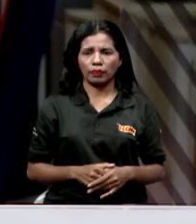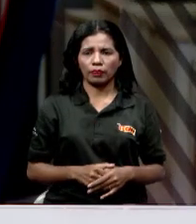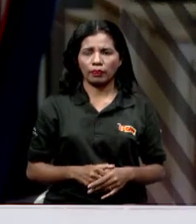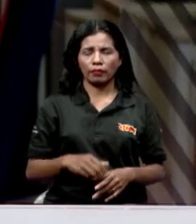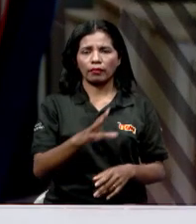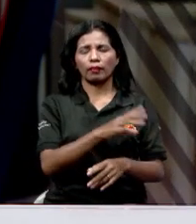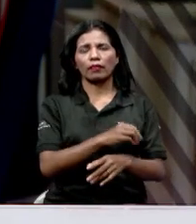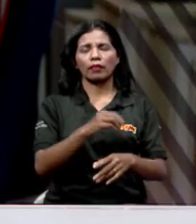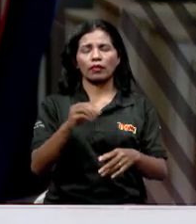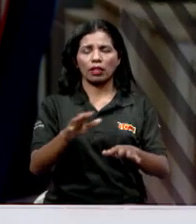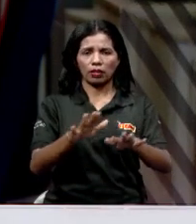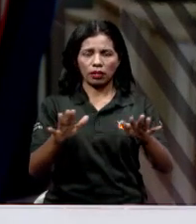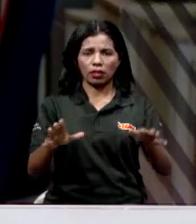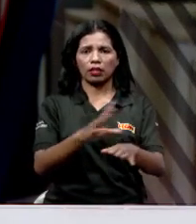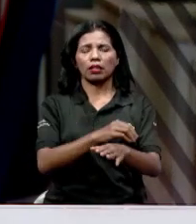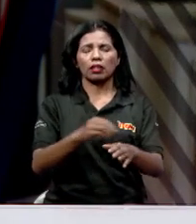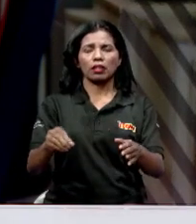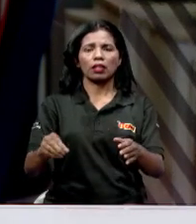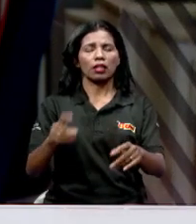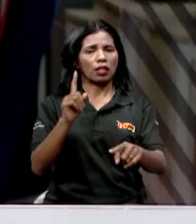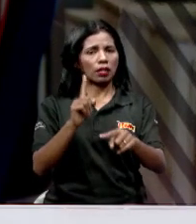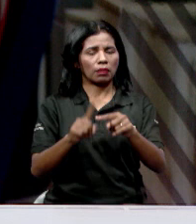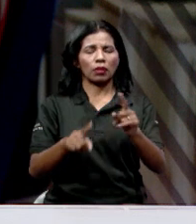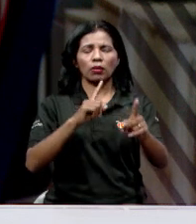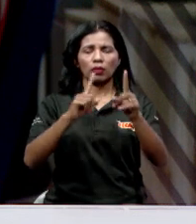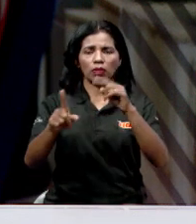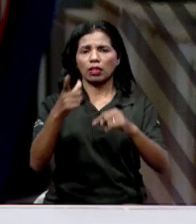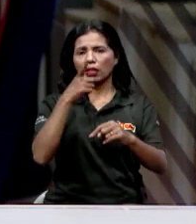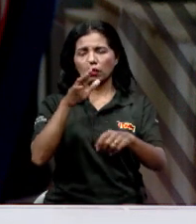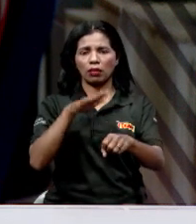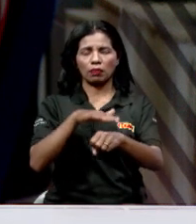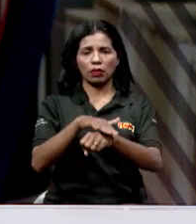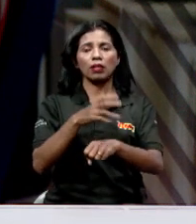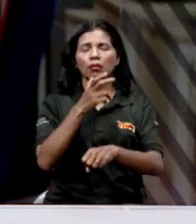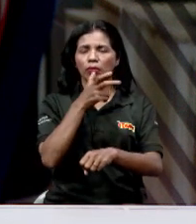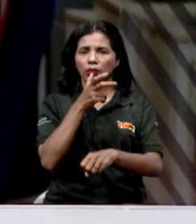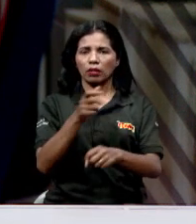Fator para contribui para estudante secundária la bela qualidade em português, Diego.